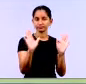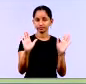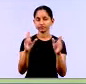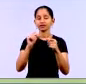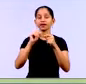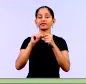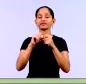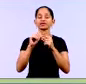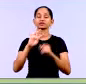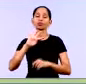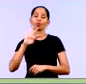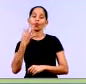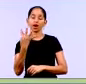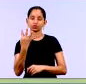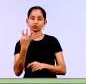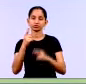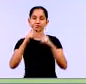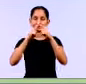por